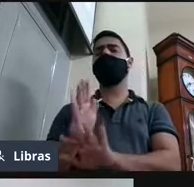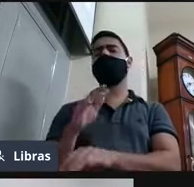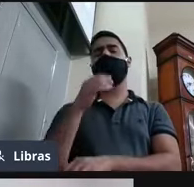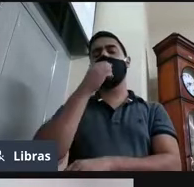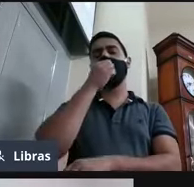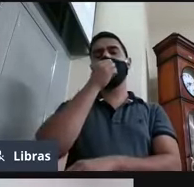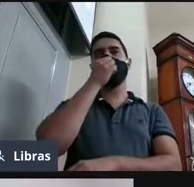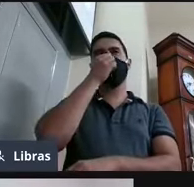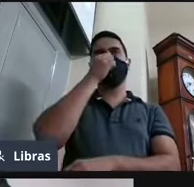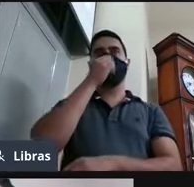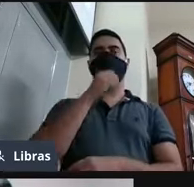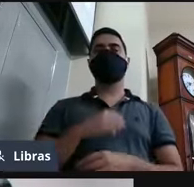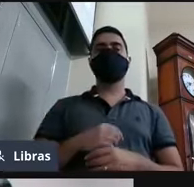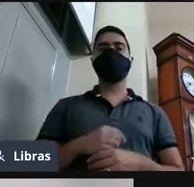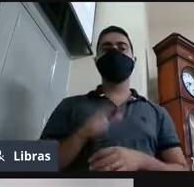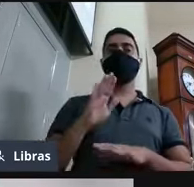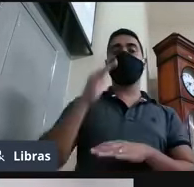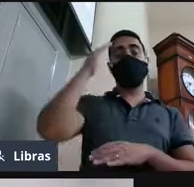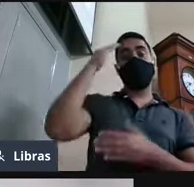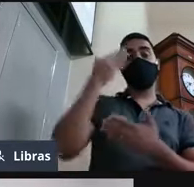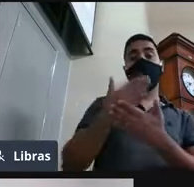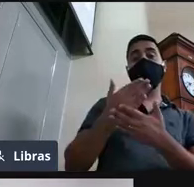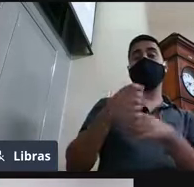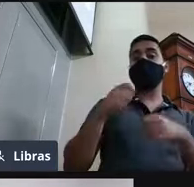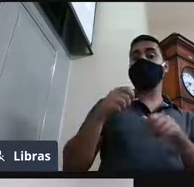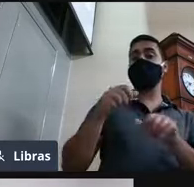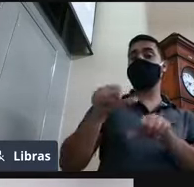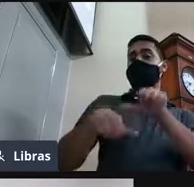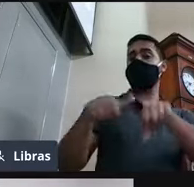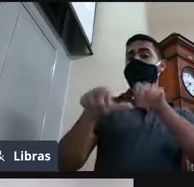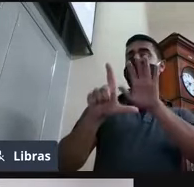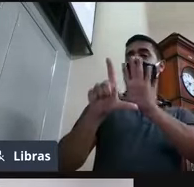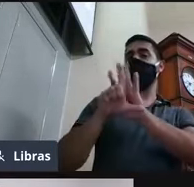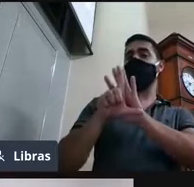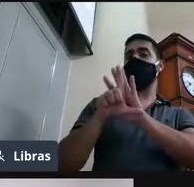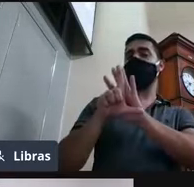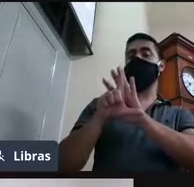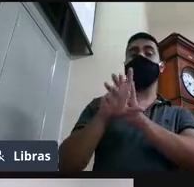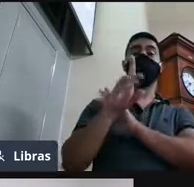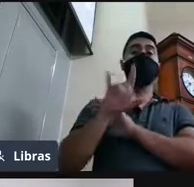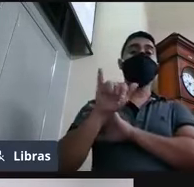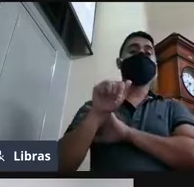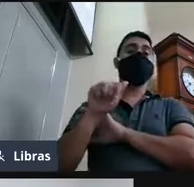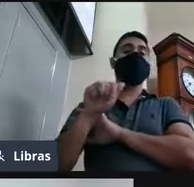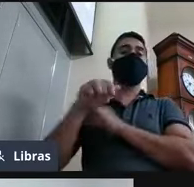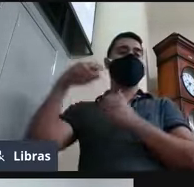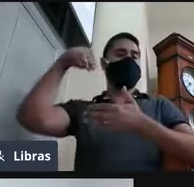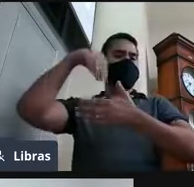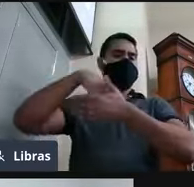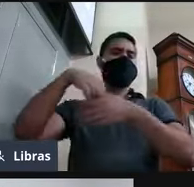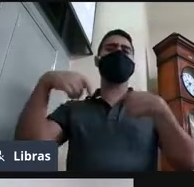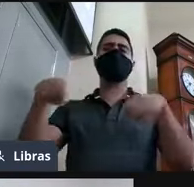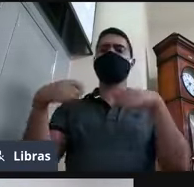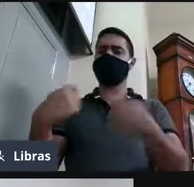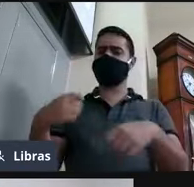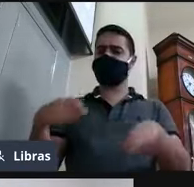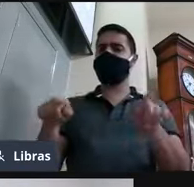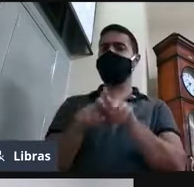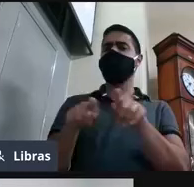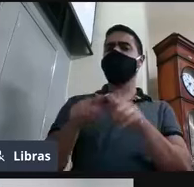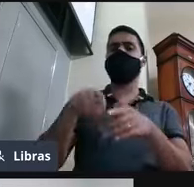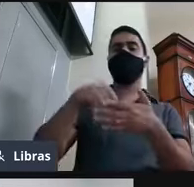acredito que as leis têm que mudar, o dia da eleição tem que mudar, igual esse ano, acho que vai